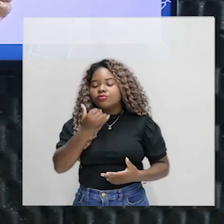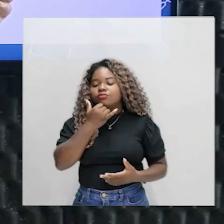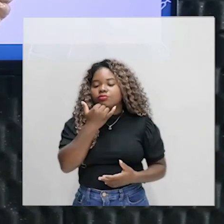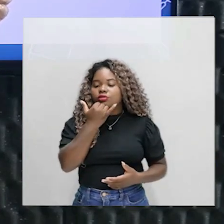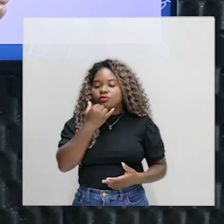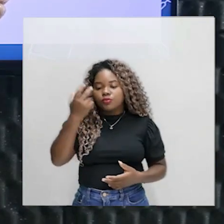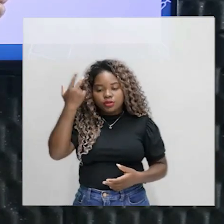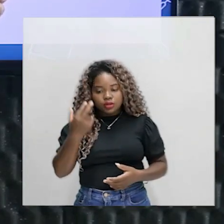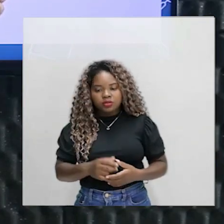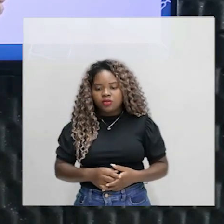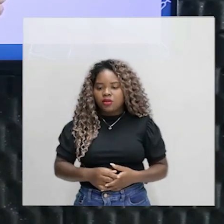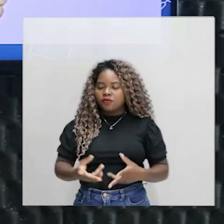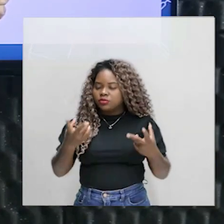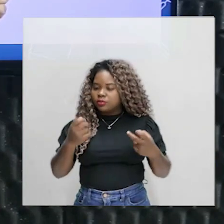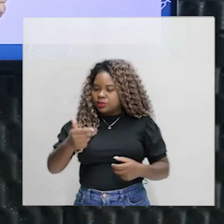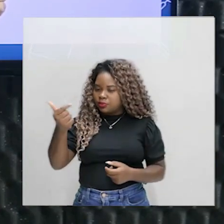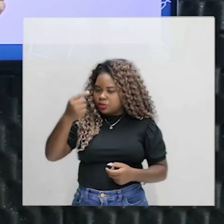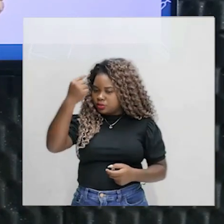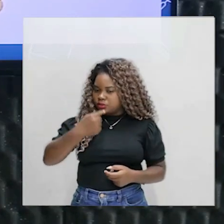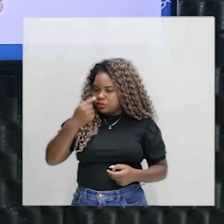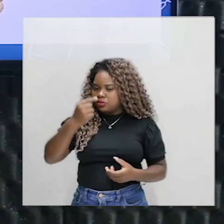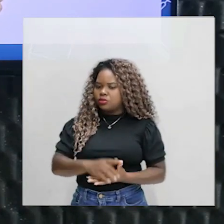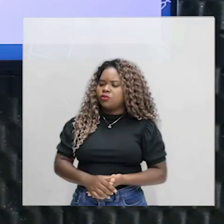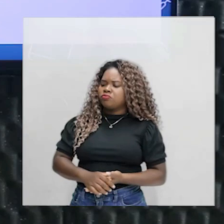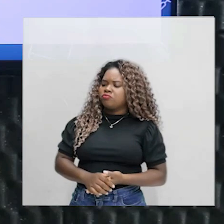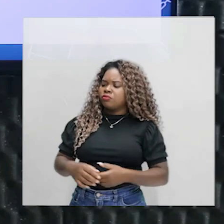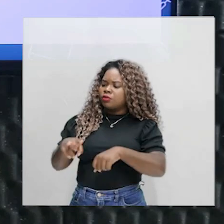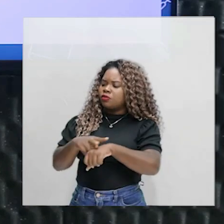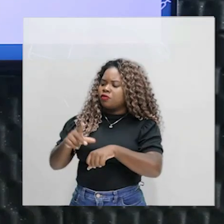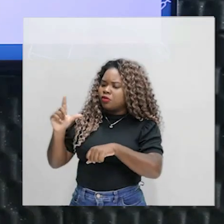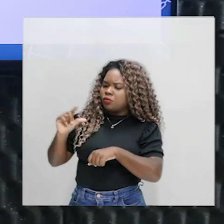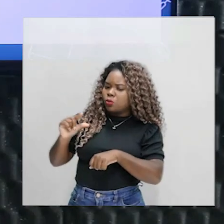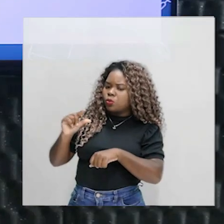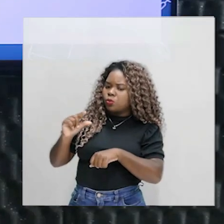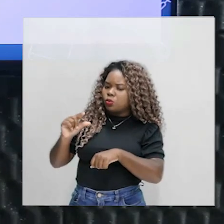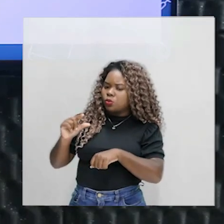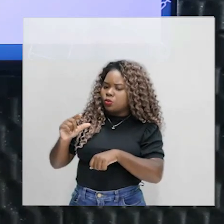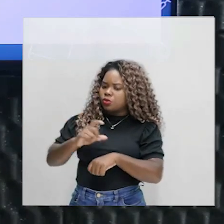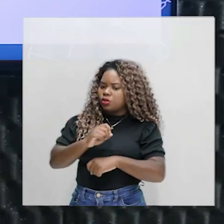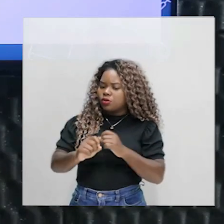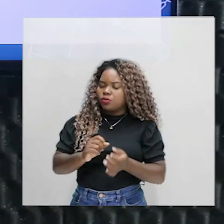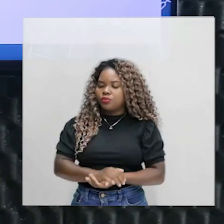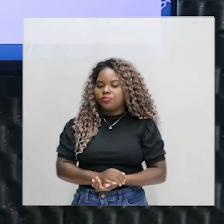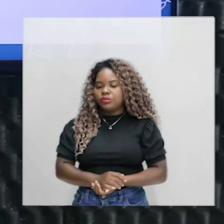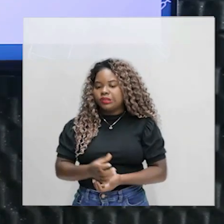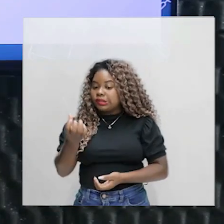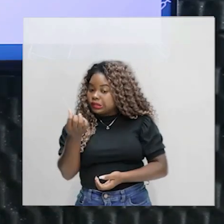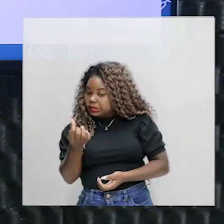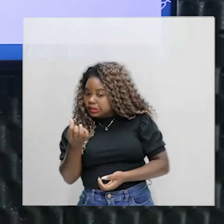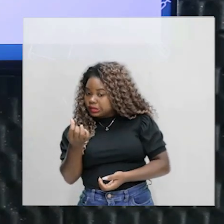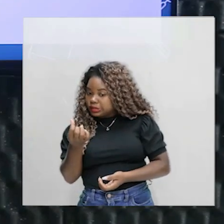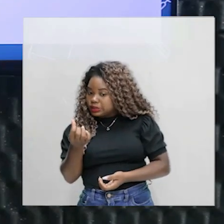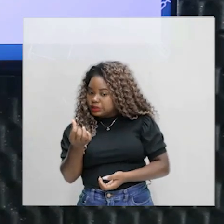diminuiu diminuiu a frequência de indivíduos verdes eu vejo aqui eu tenho um Total de seis